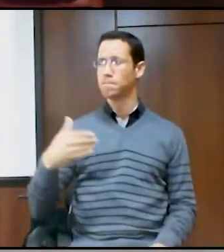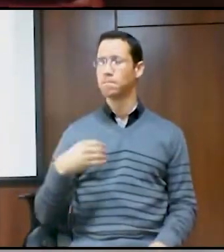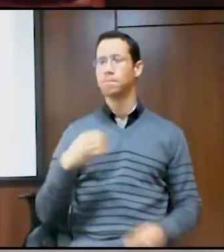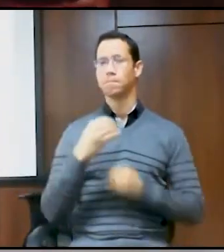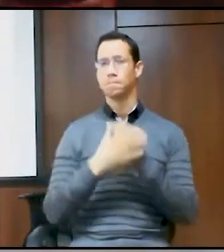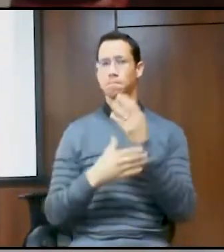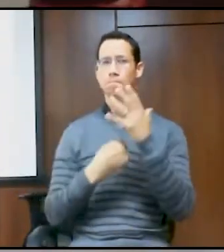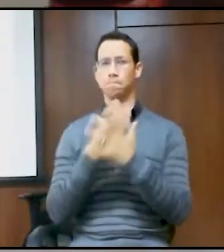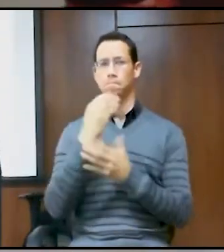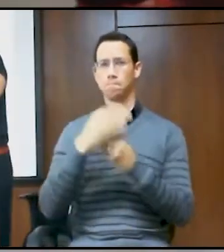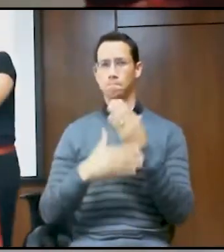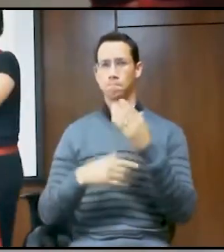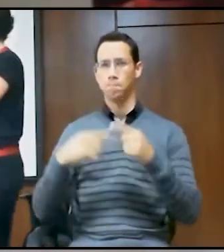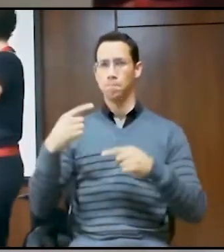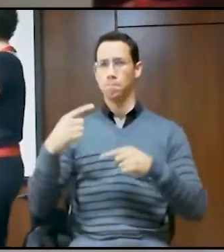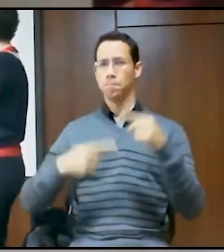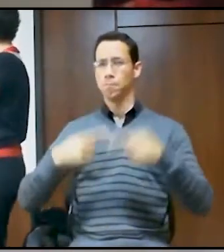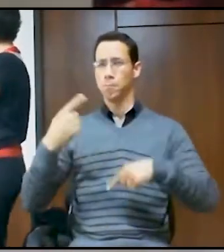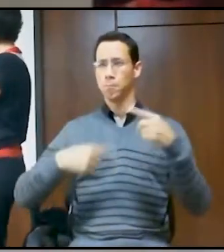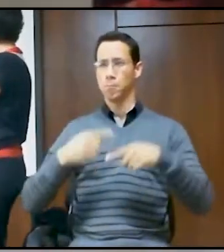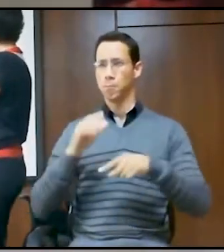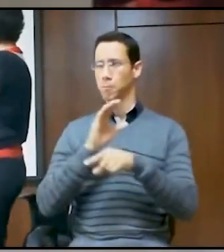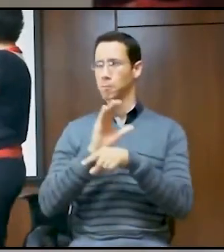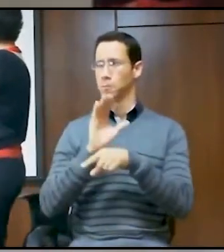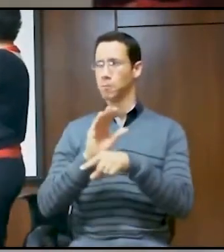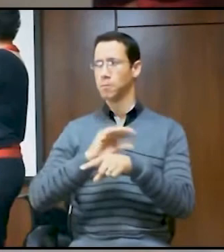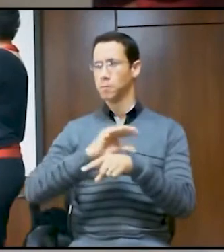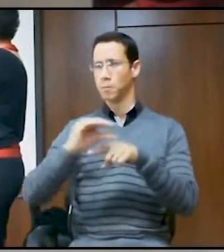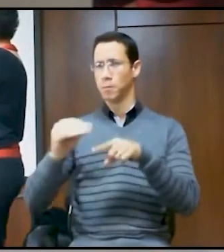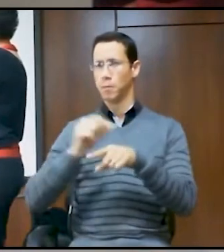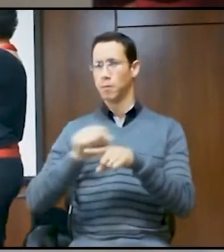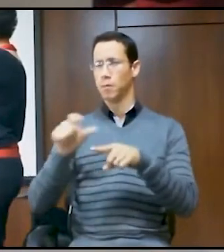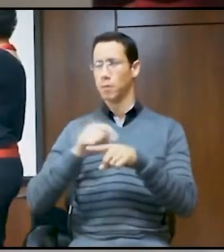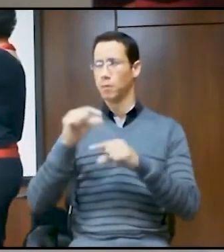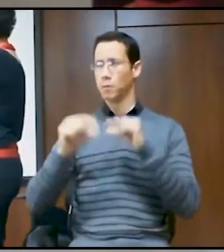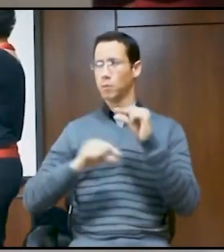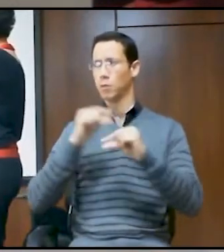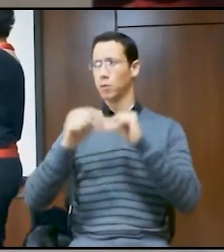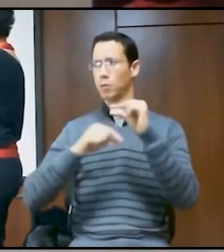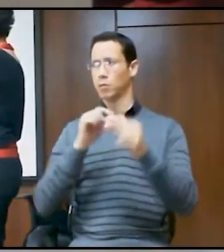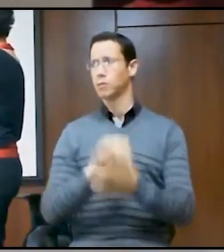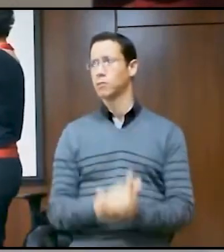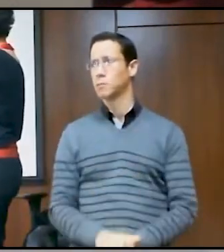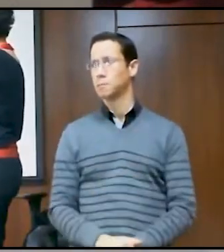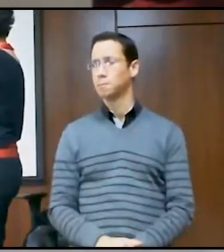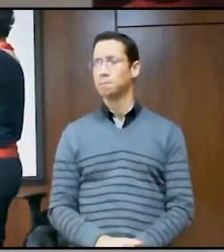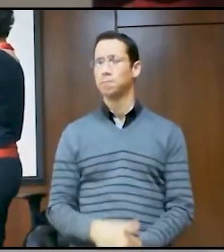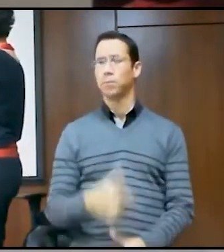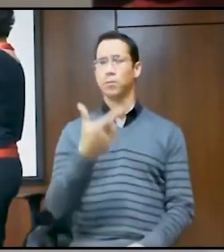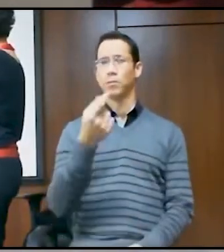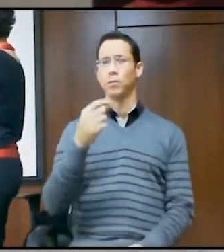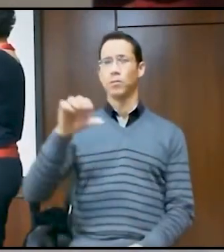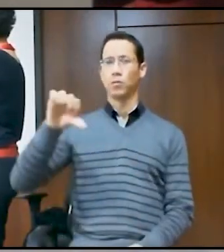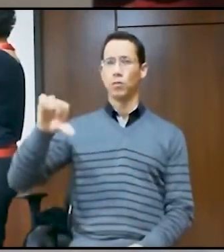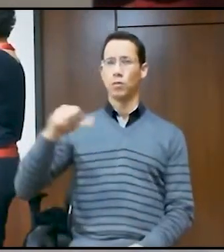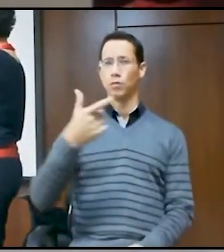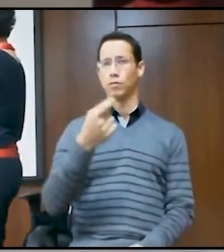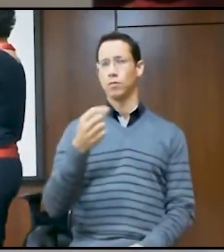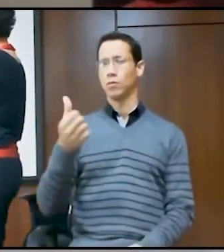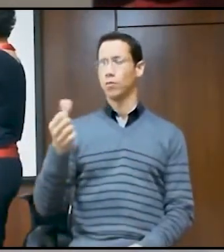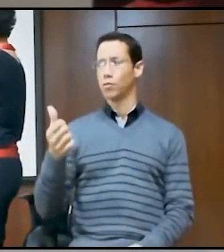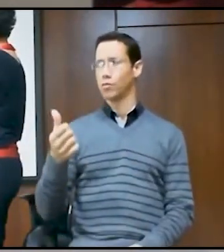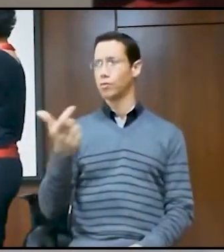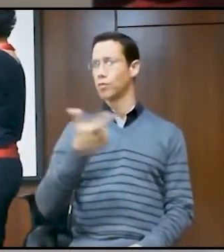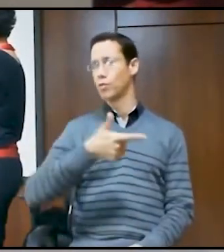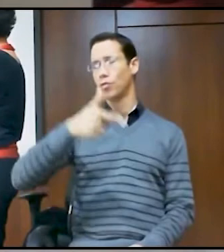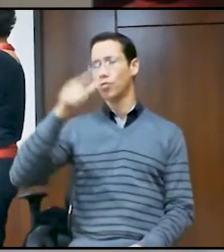criando políticas de auxílio aluguel aos poucos, tá? Em 2009 e 2011, que são esses, já é